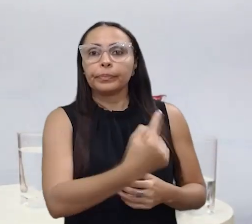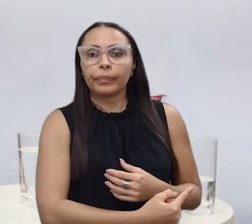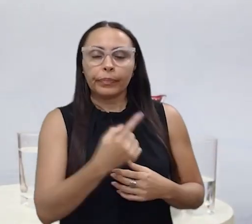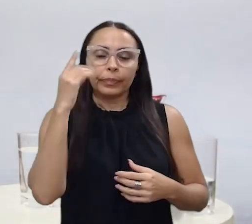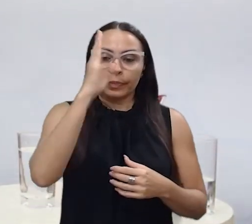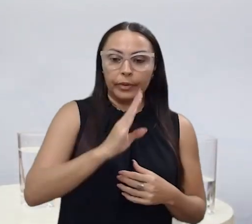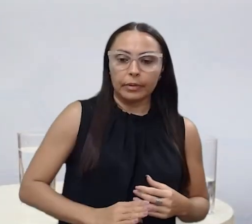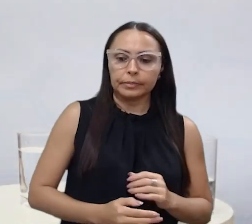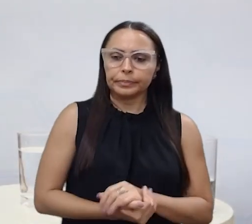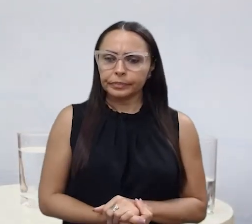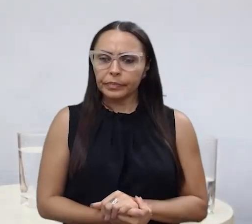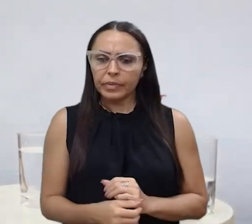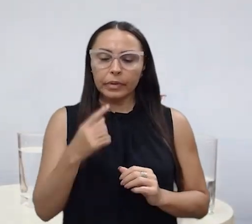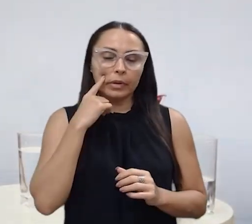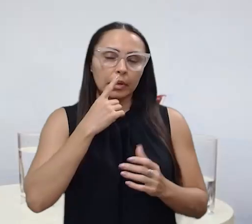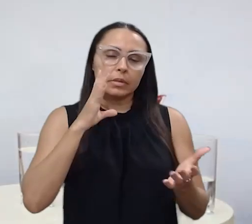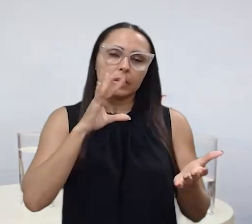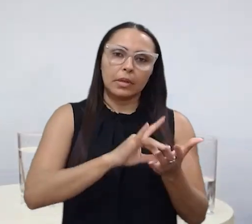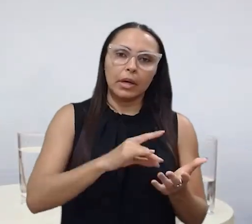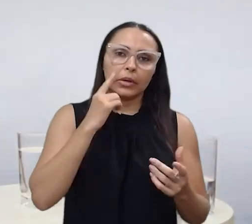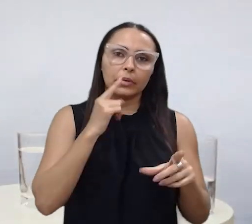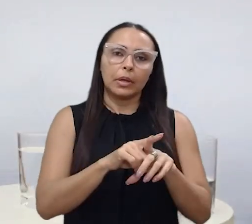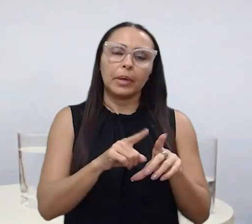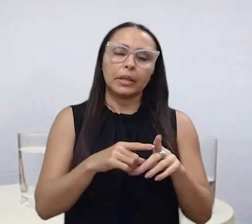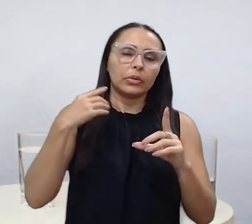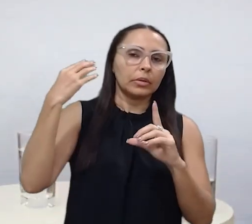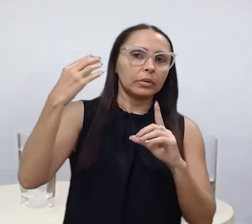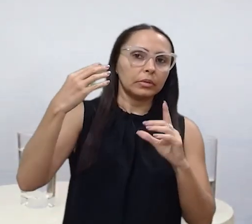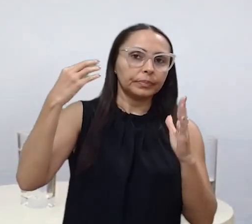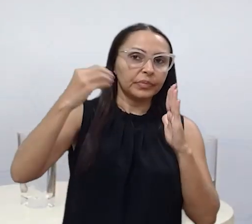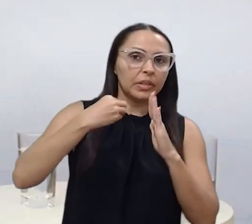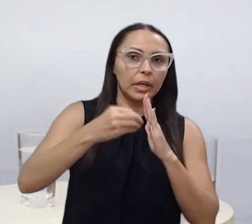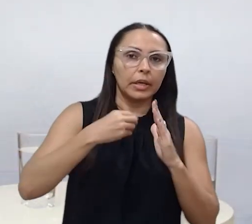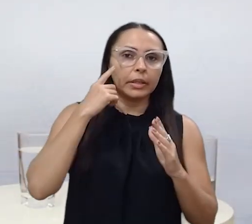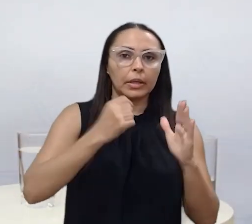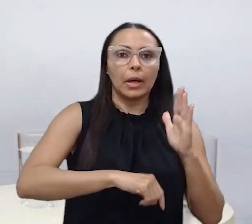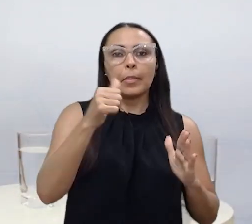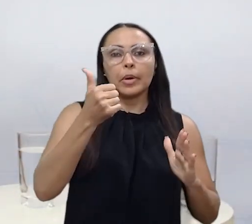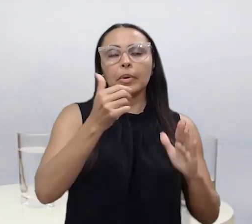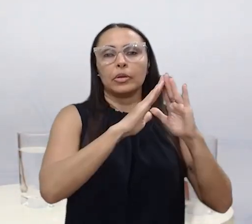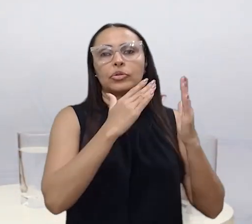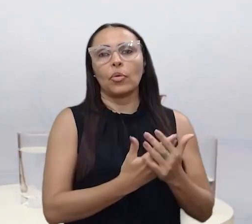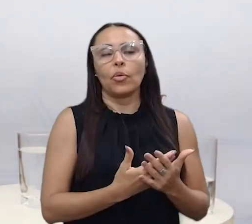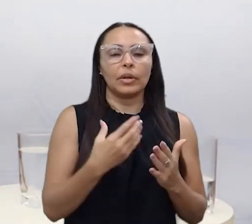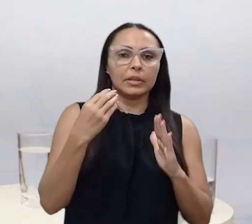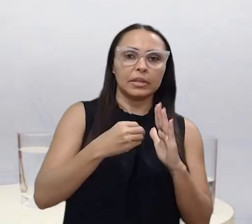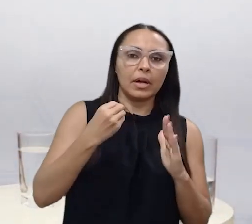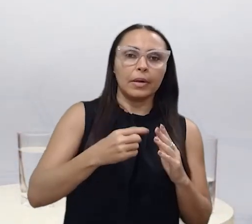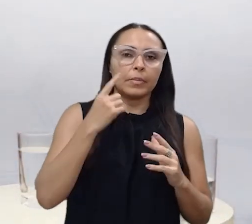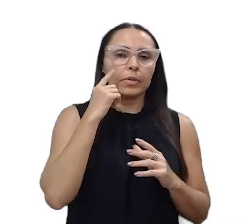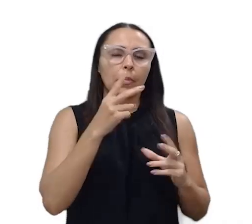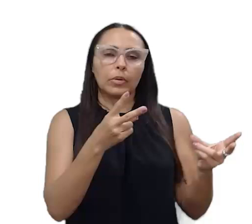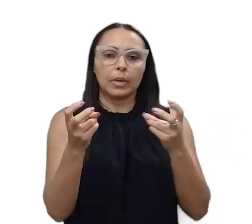design brasileiro. E é nesse cenário de trazer um design nosso que surge a primeira escola de design, Como vocês